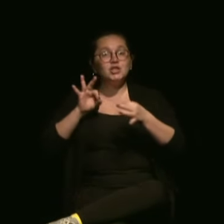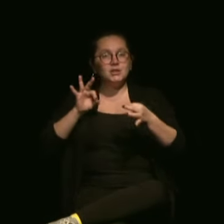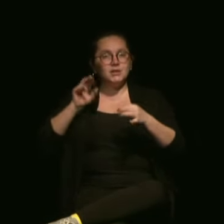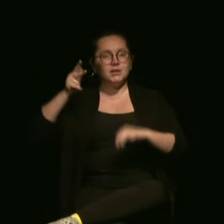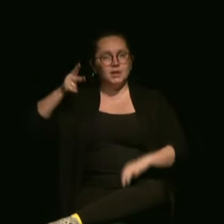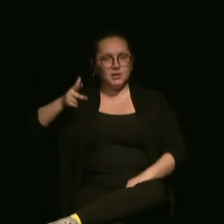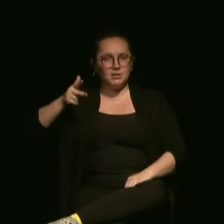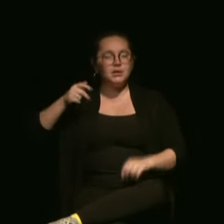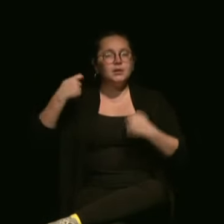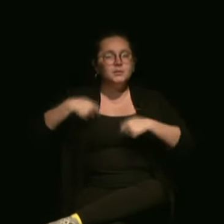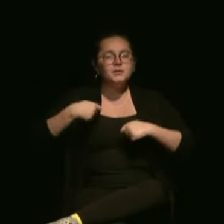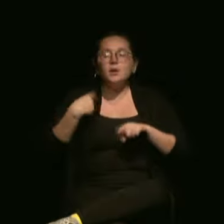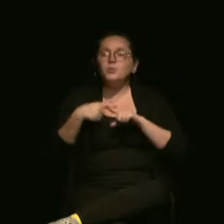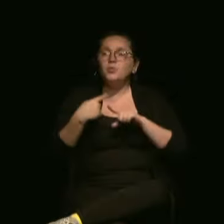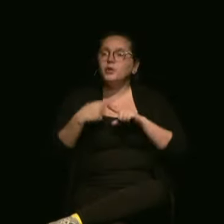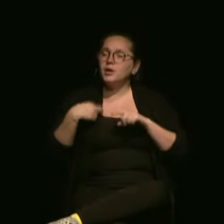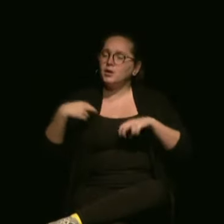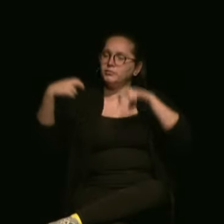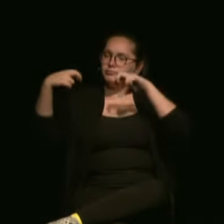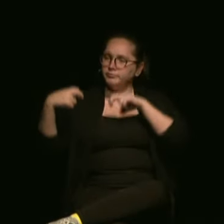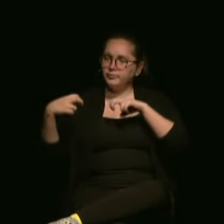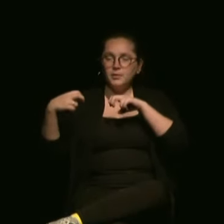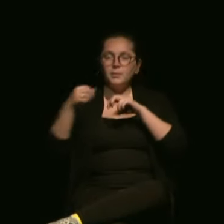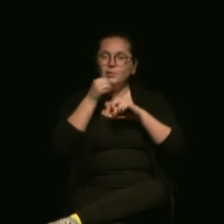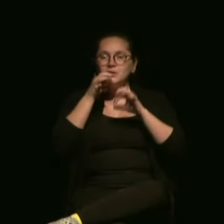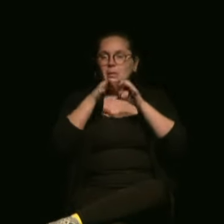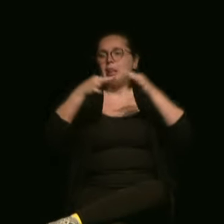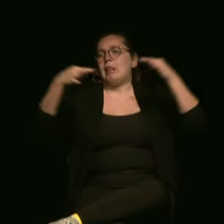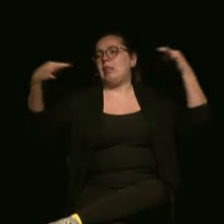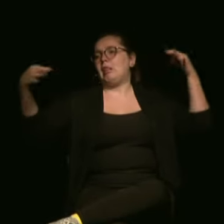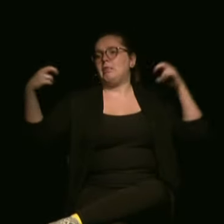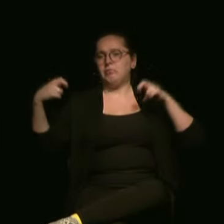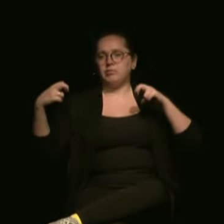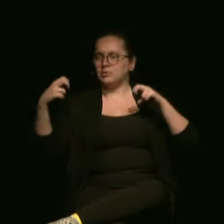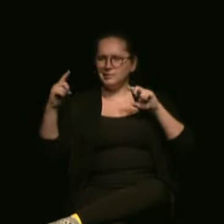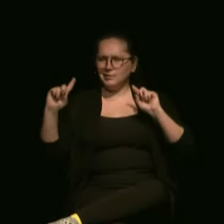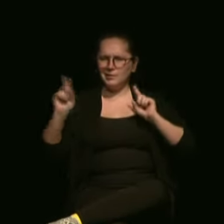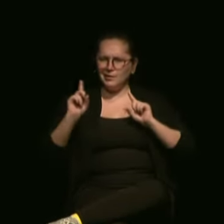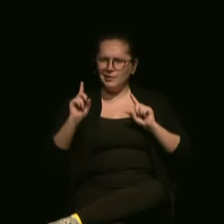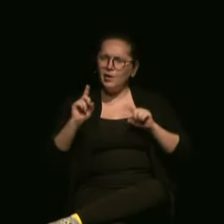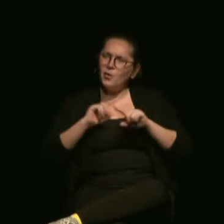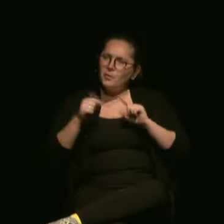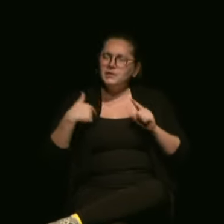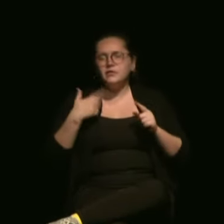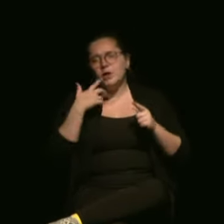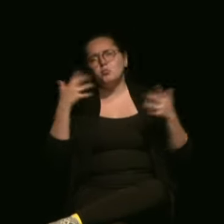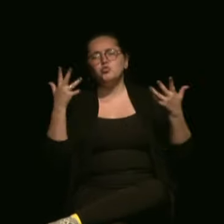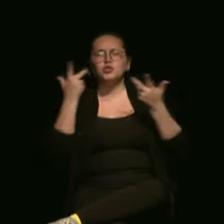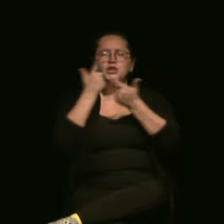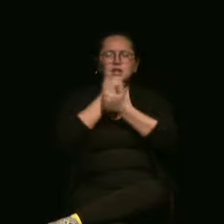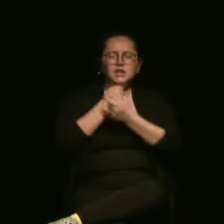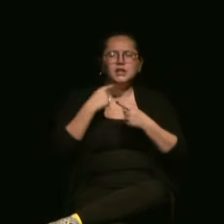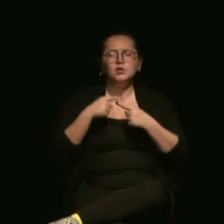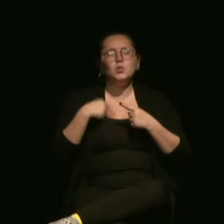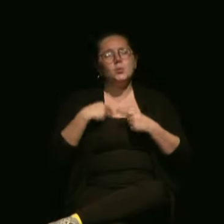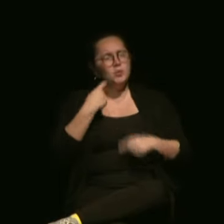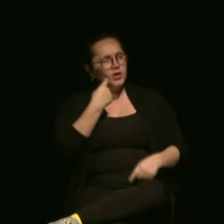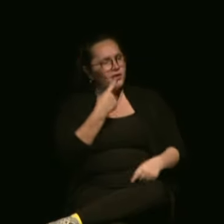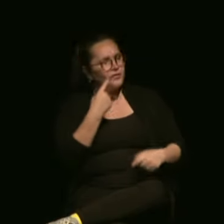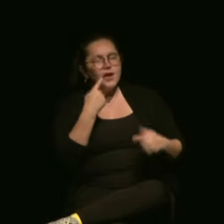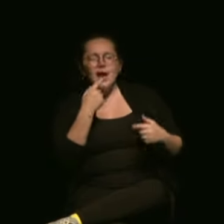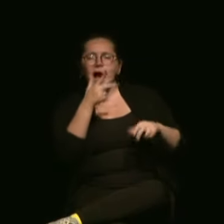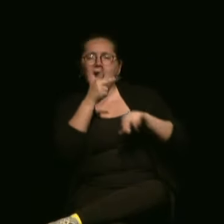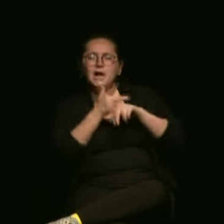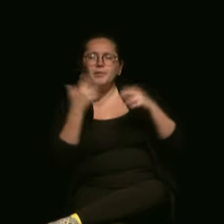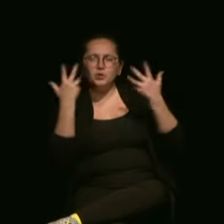que é? Eu não falo com uma pessoa a 10 metros de distância, mesmo que o quadro fique maravilhoso, porque eu estou livre da câmera e